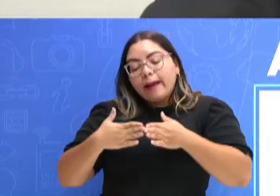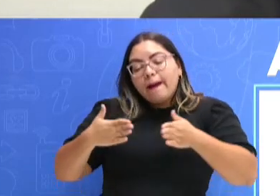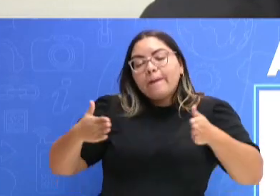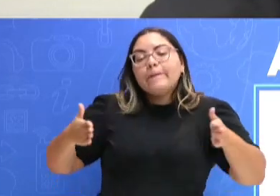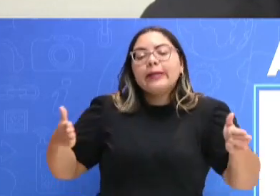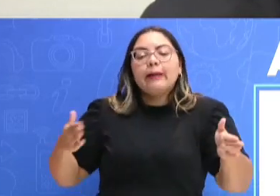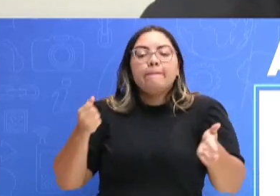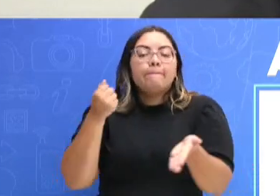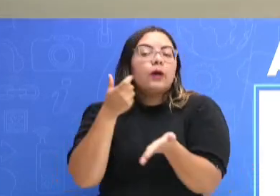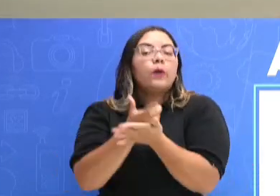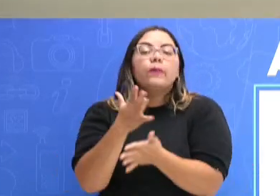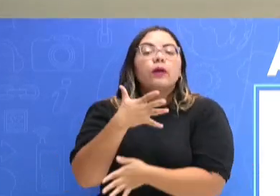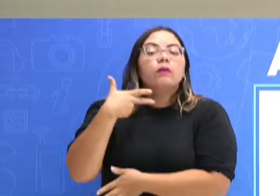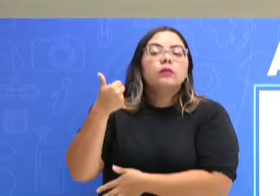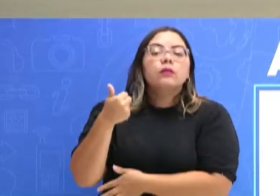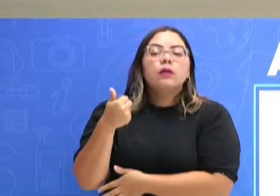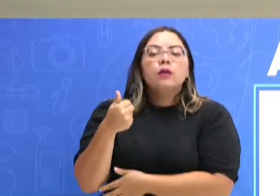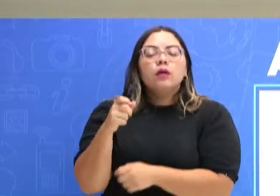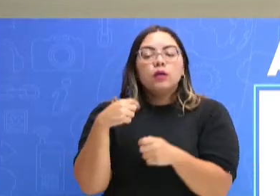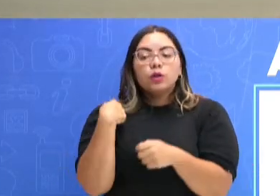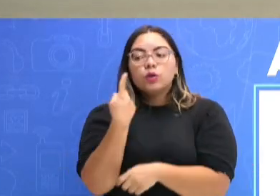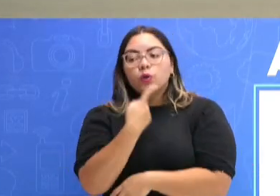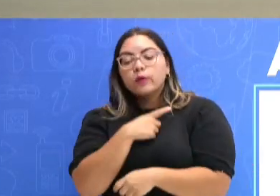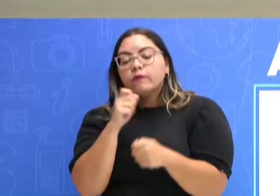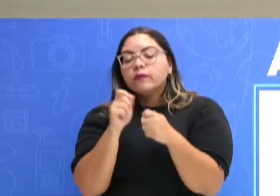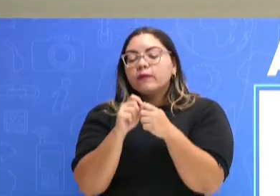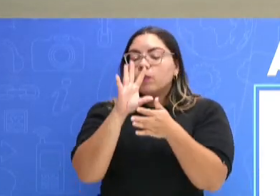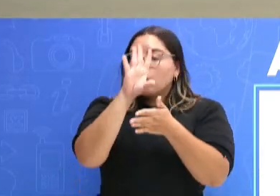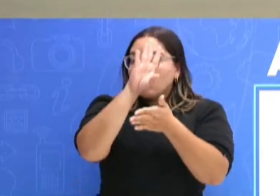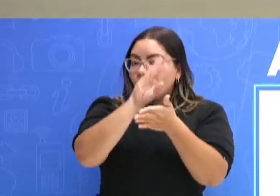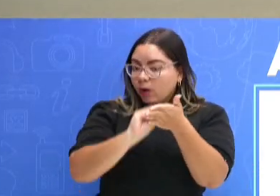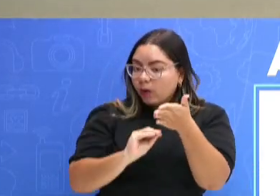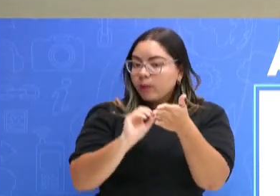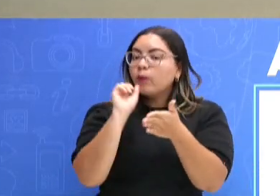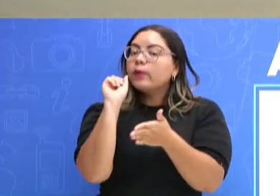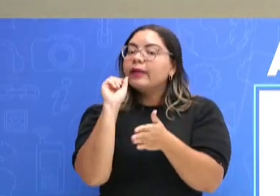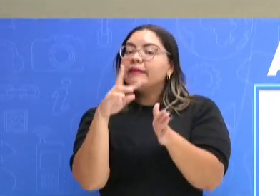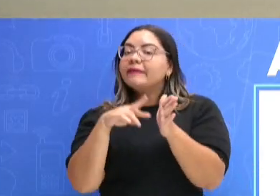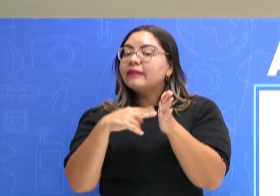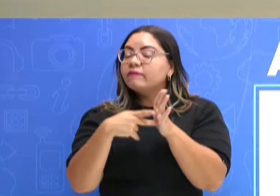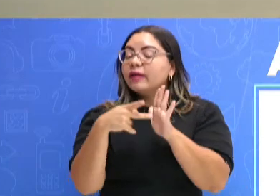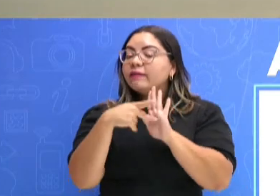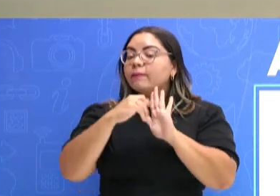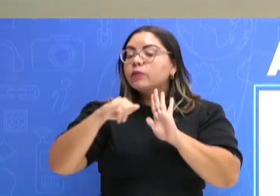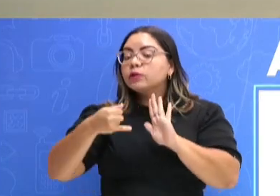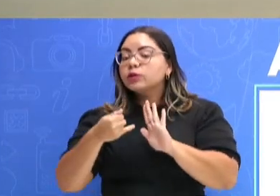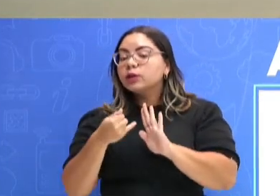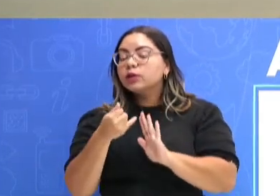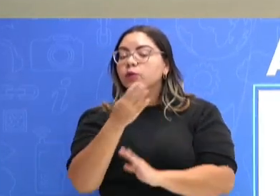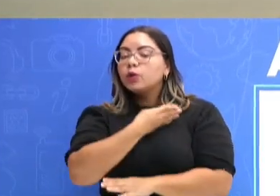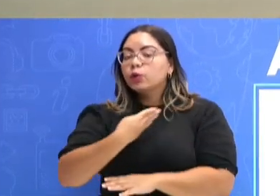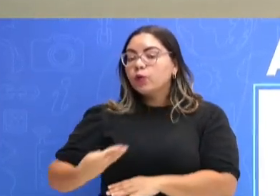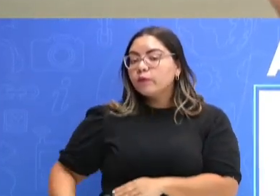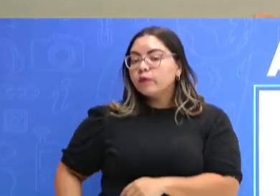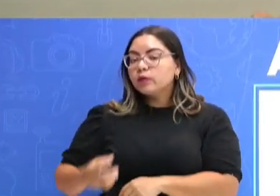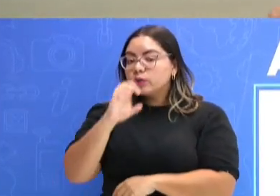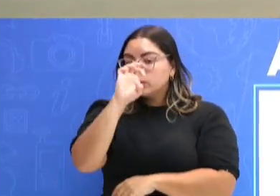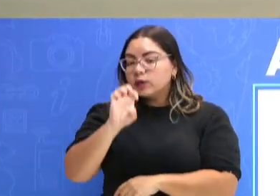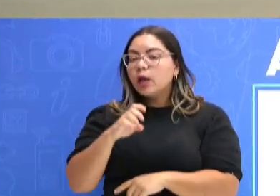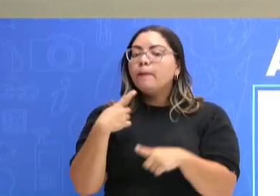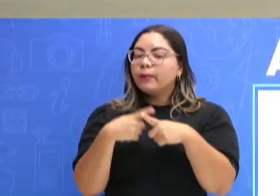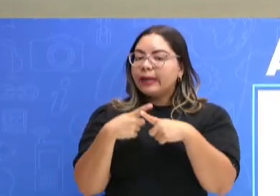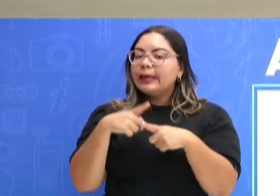Assim, nós fizemos uma cópia do que é o projeto do governo do estado. Tá? Porque a gente já tem outros programas